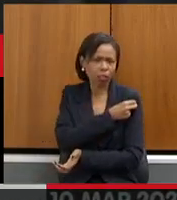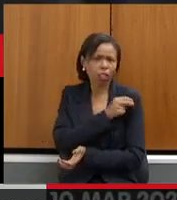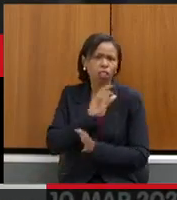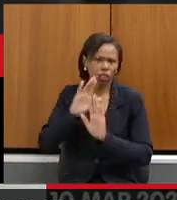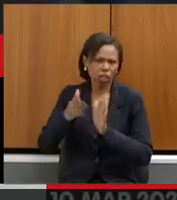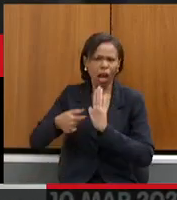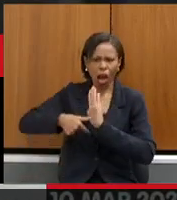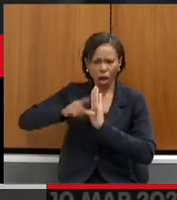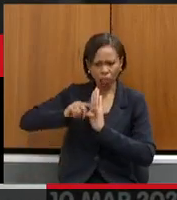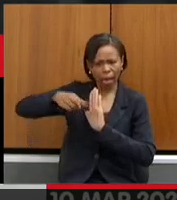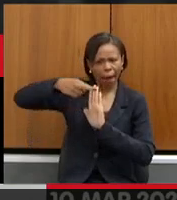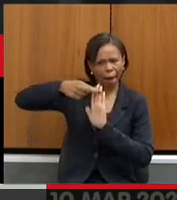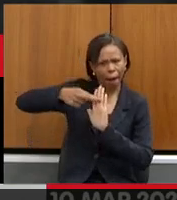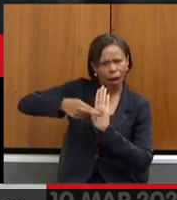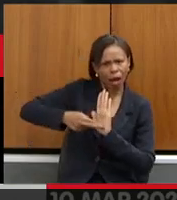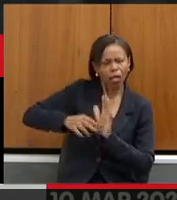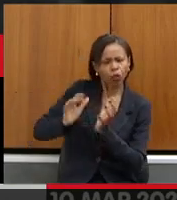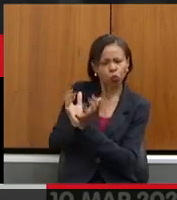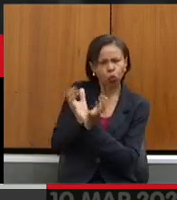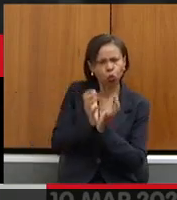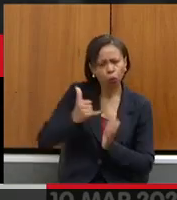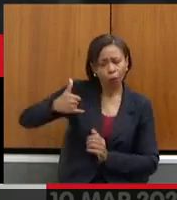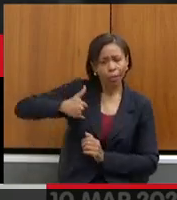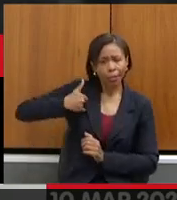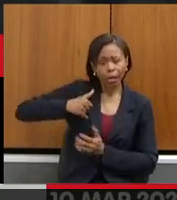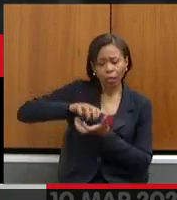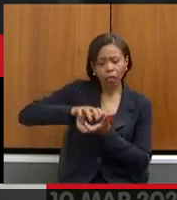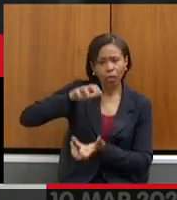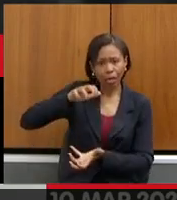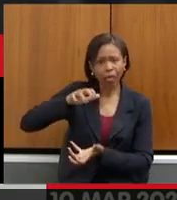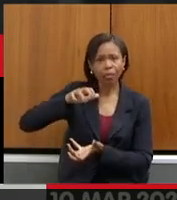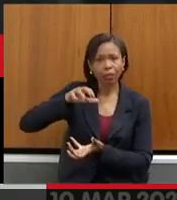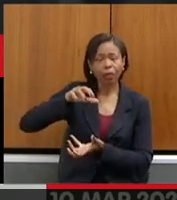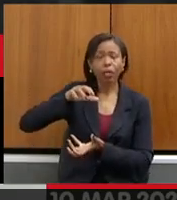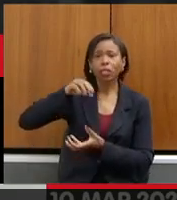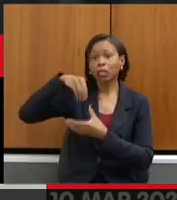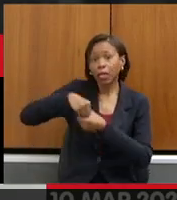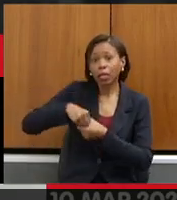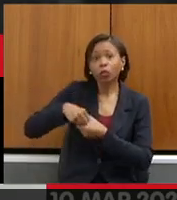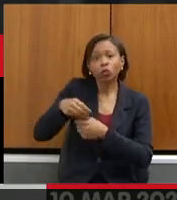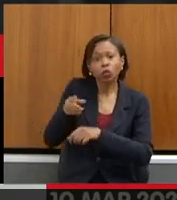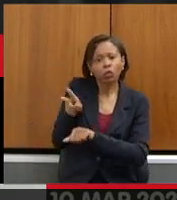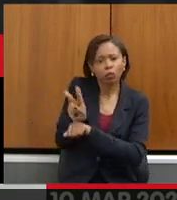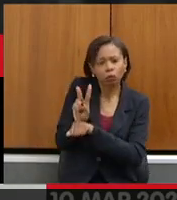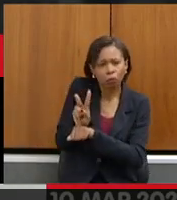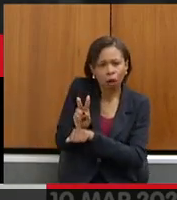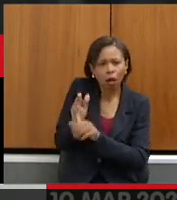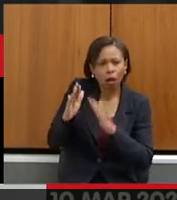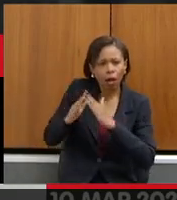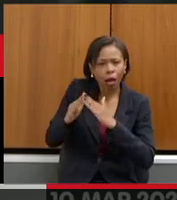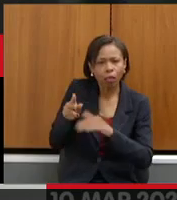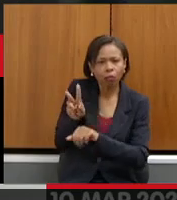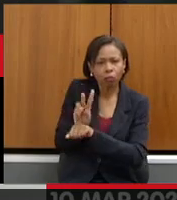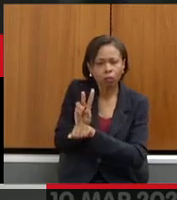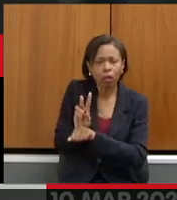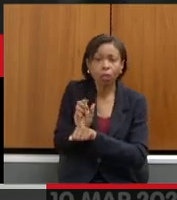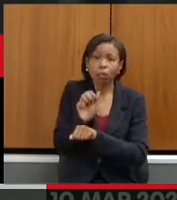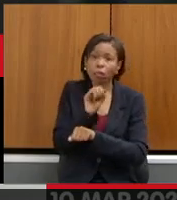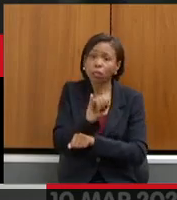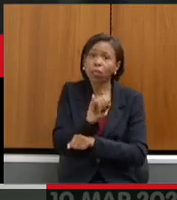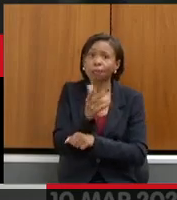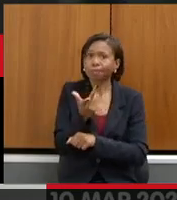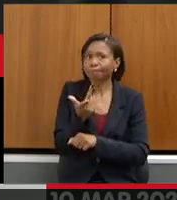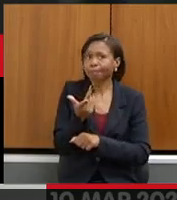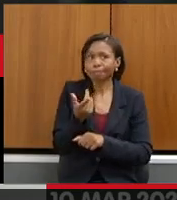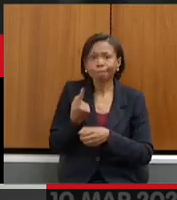muito bem definido seja era idosos que estavam dentro de instituições estão se o município não tinha isso ele não receberia 12